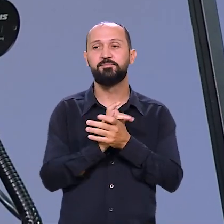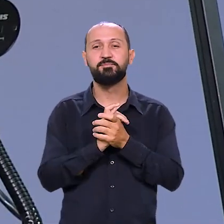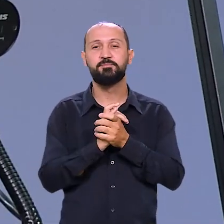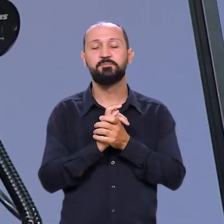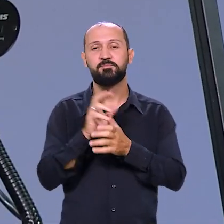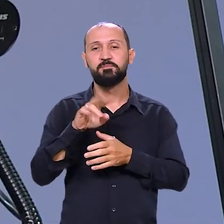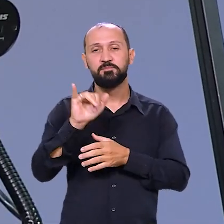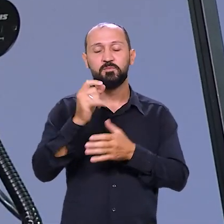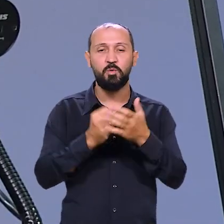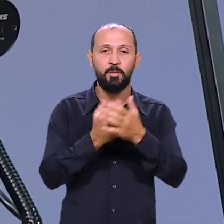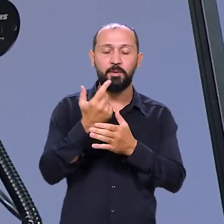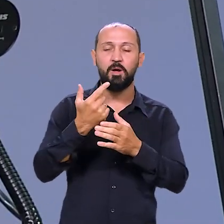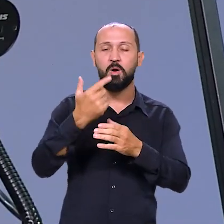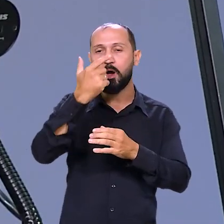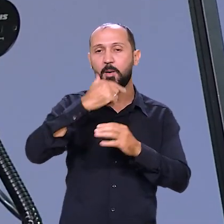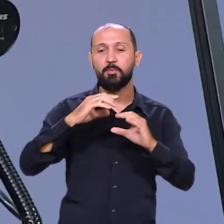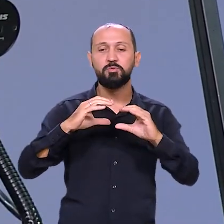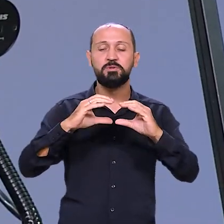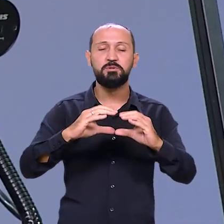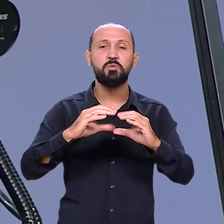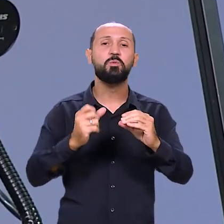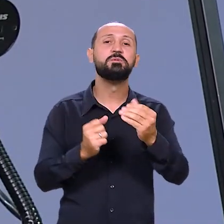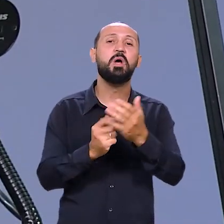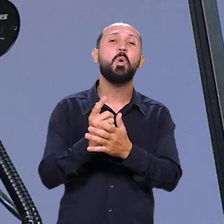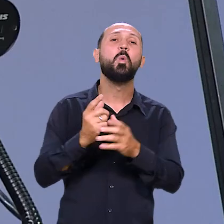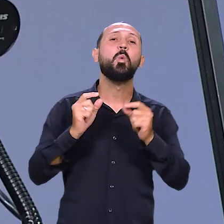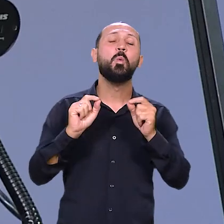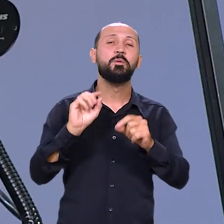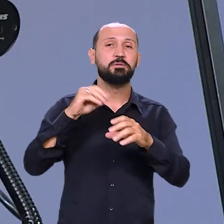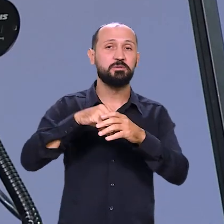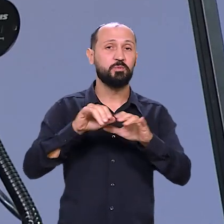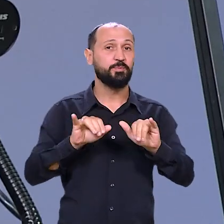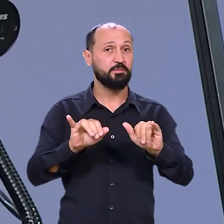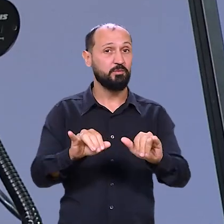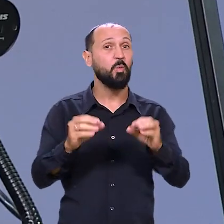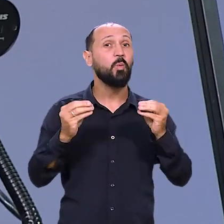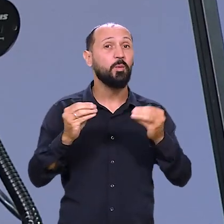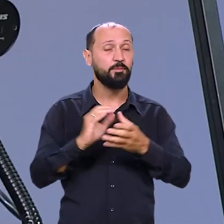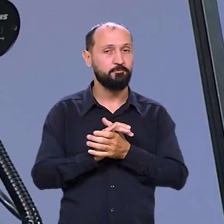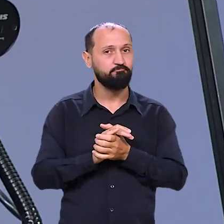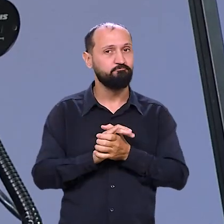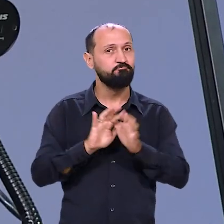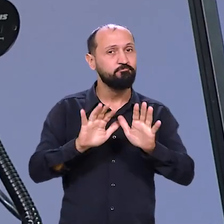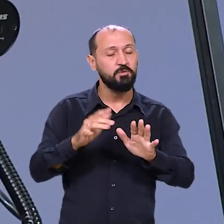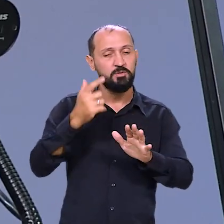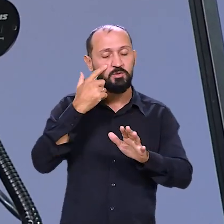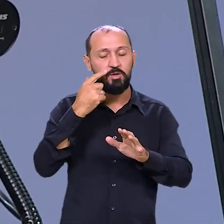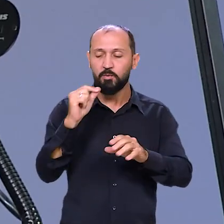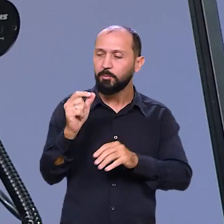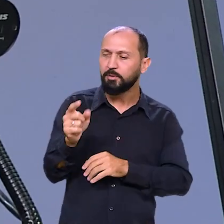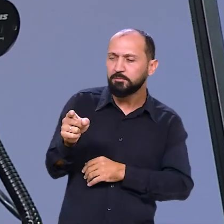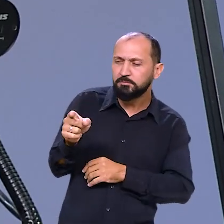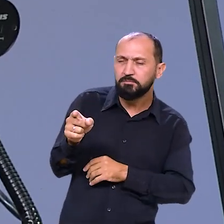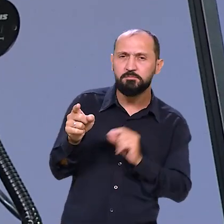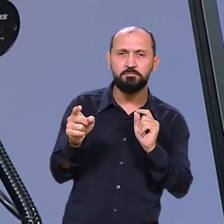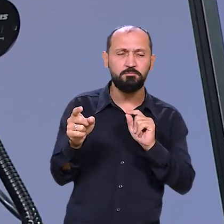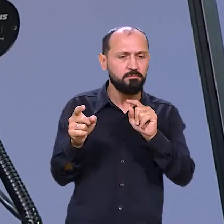né? Você vai comprar uma mussarela, como que você compra uma mussarela no mercado? normalmente você vê o